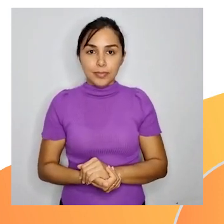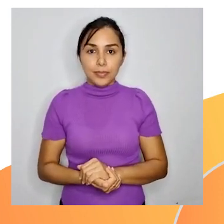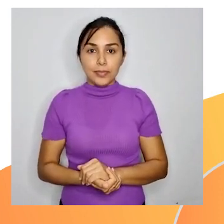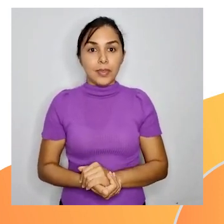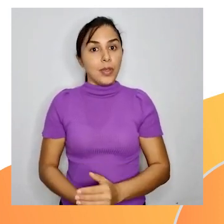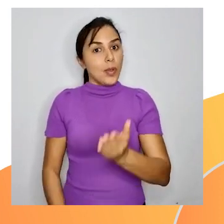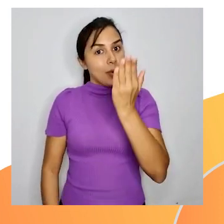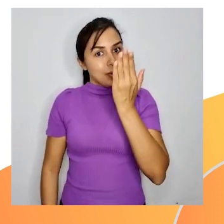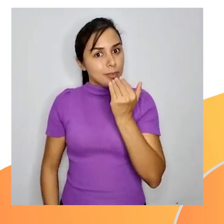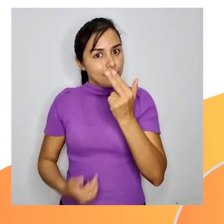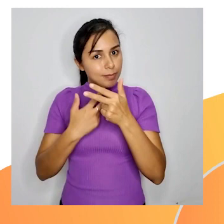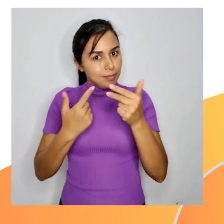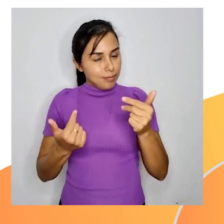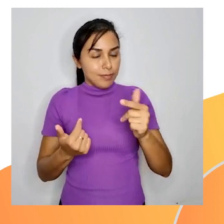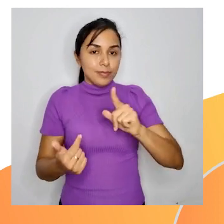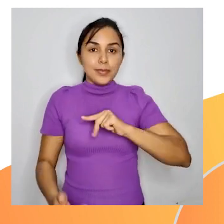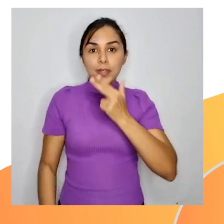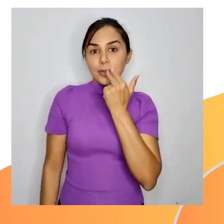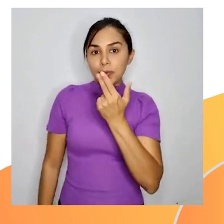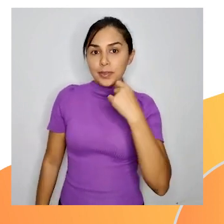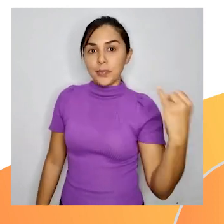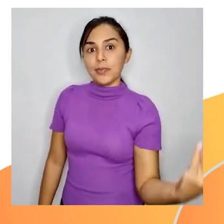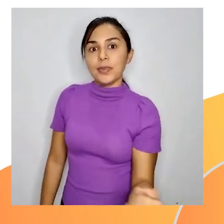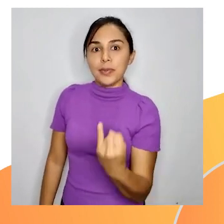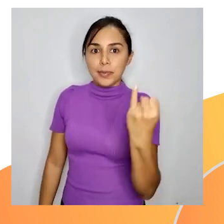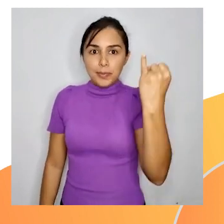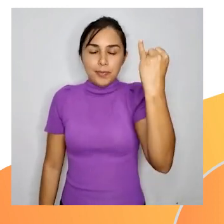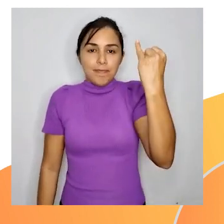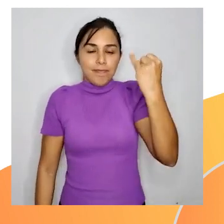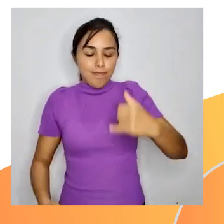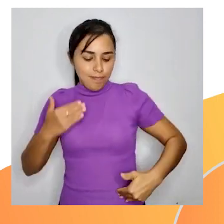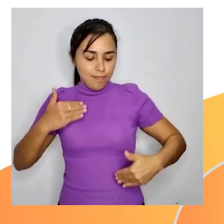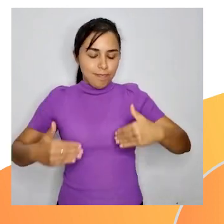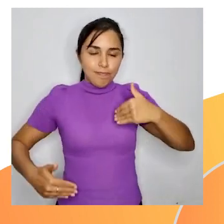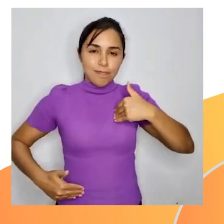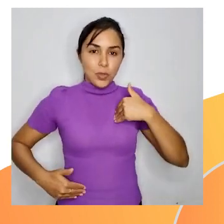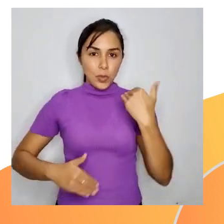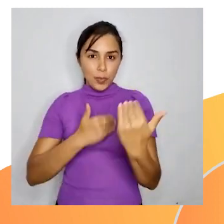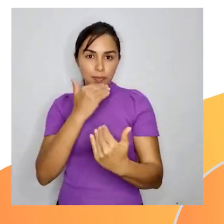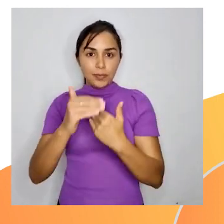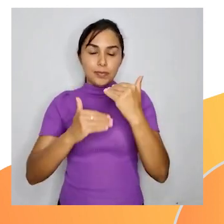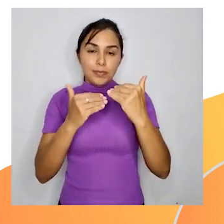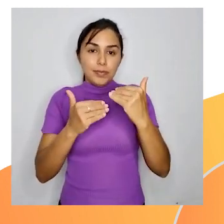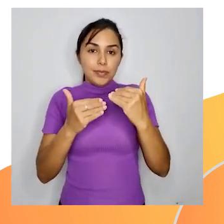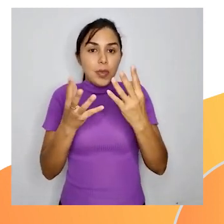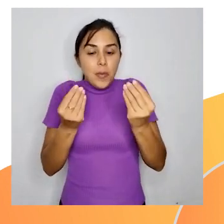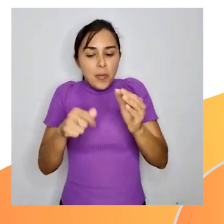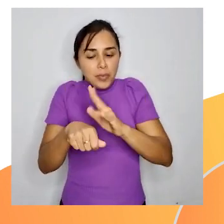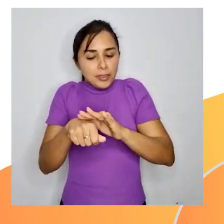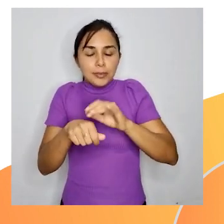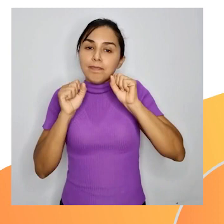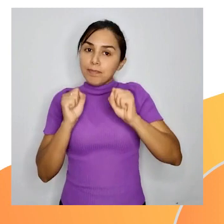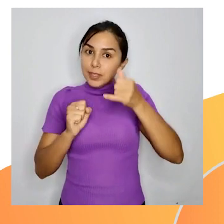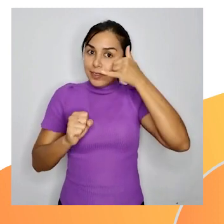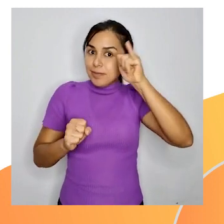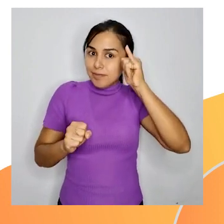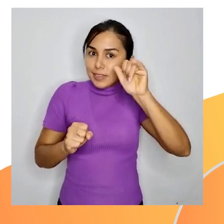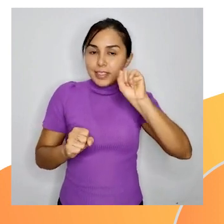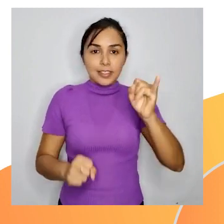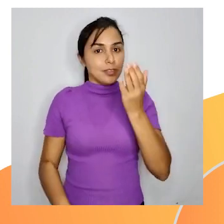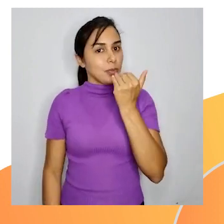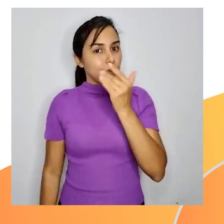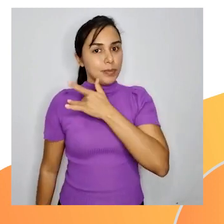fontes de nutrientes essenciais para o bom funcionamento do corpo humano. Muitas doenças podem ser prevenidas através de uma alimentação